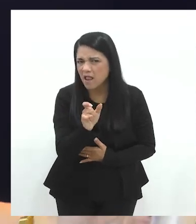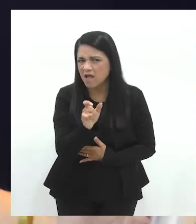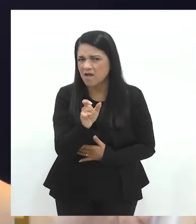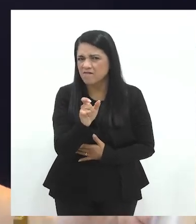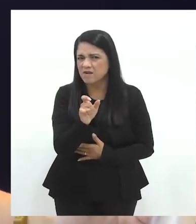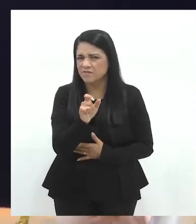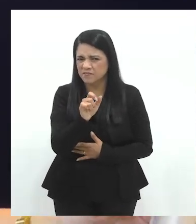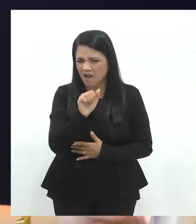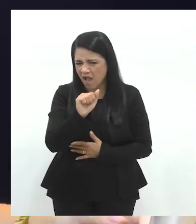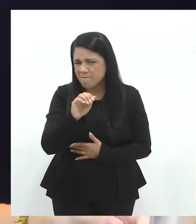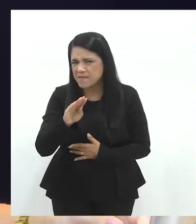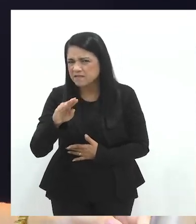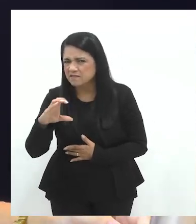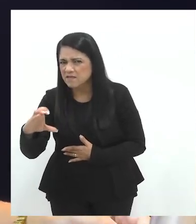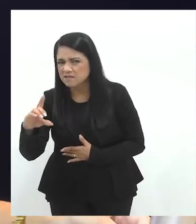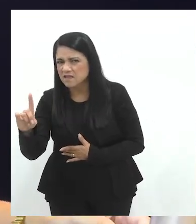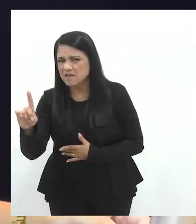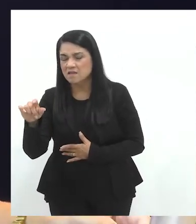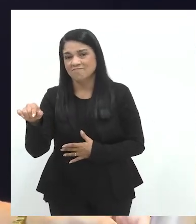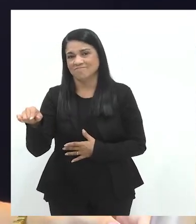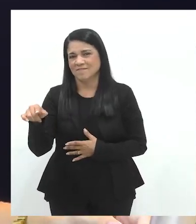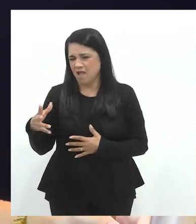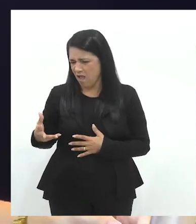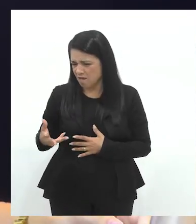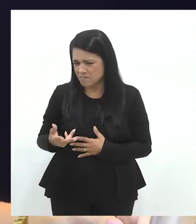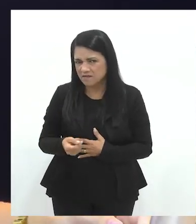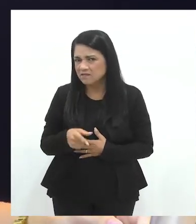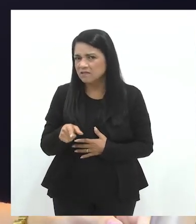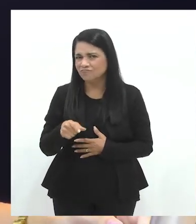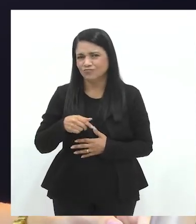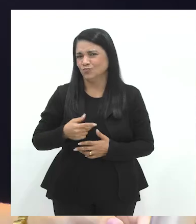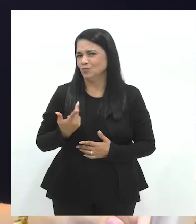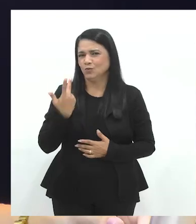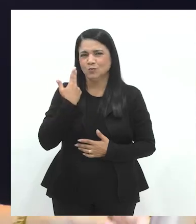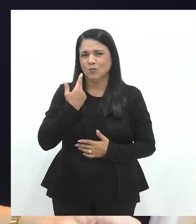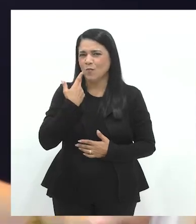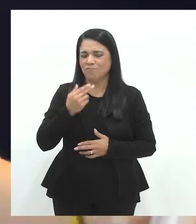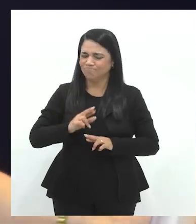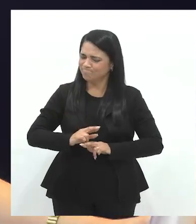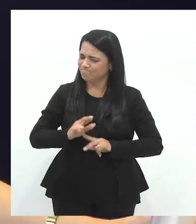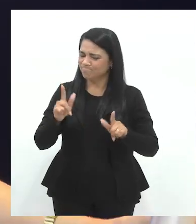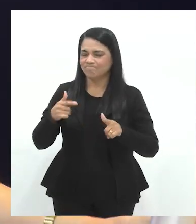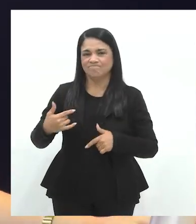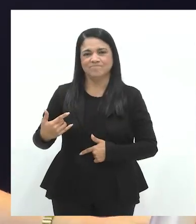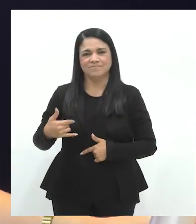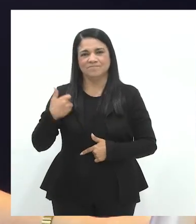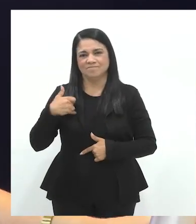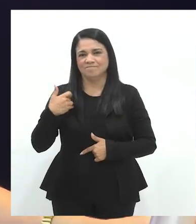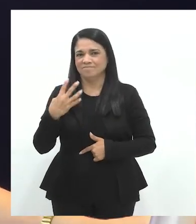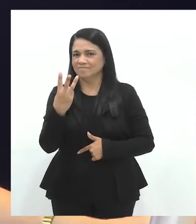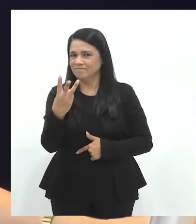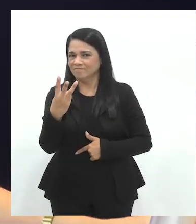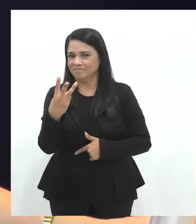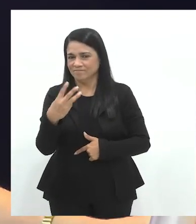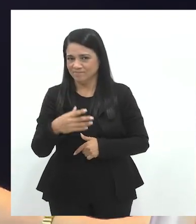seja algo habilidoso. Isso não é normal para uma criança de 3 anos. Preciso entender o que está acontecendo.